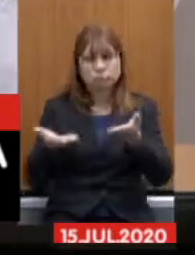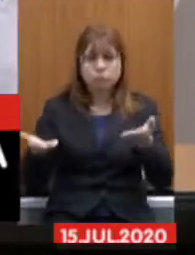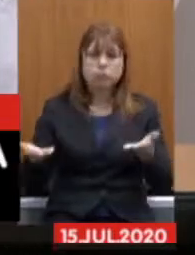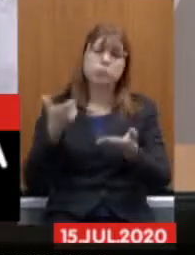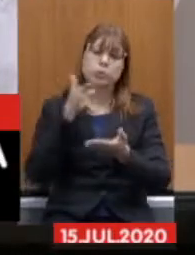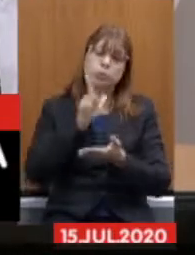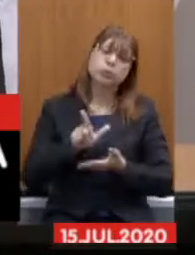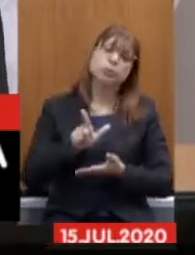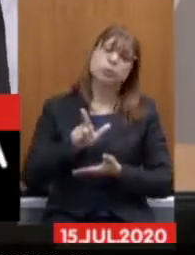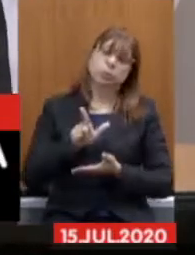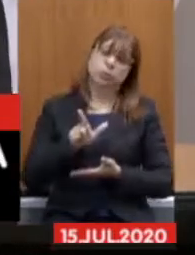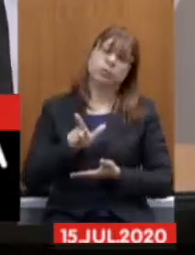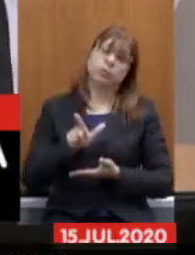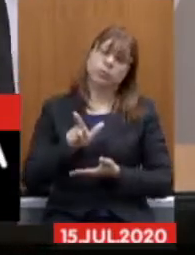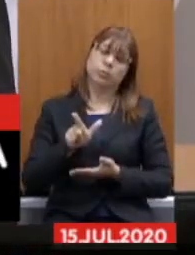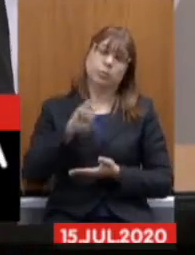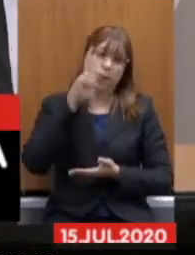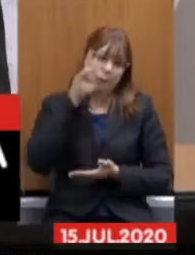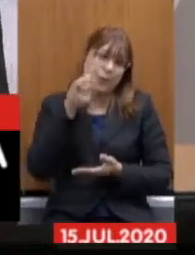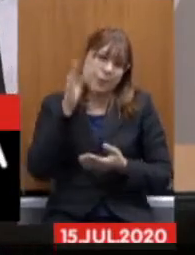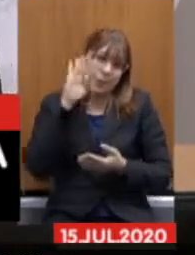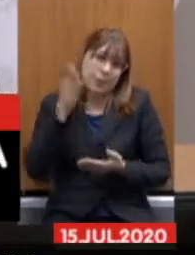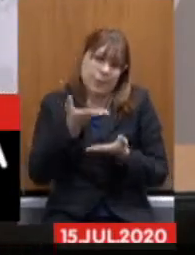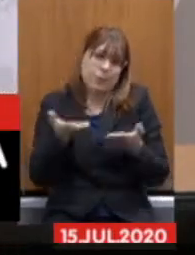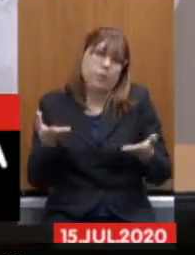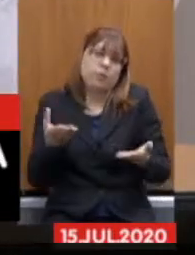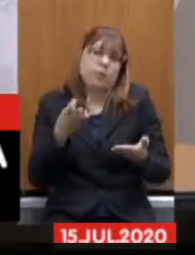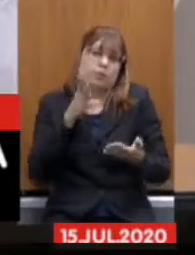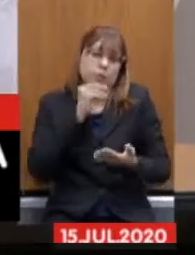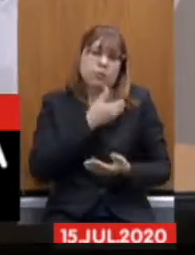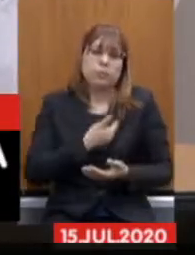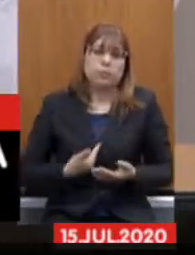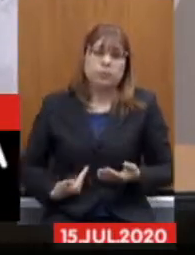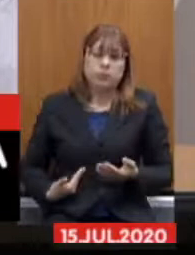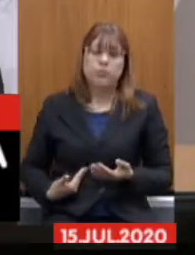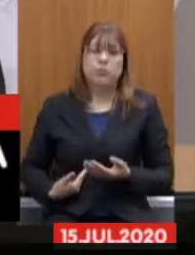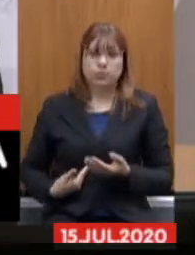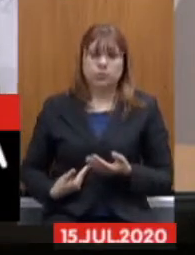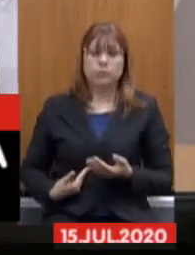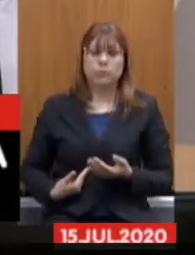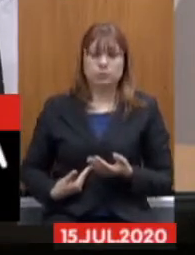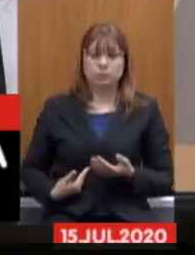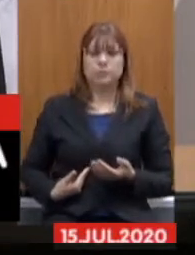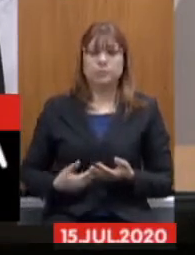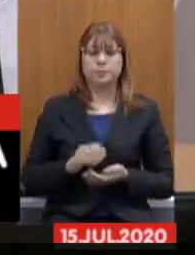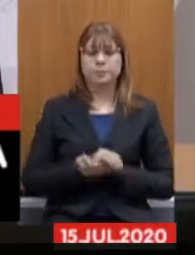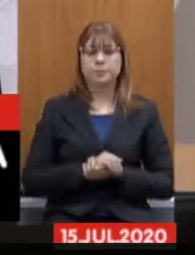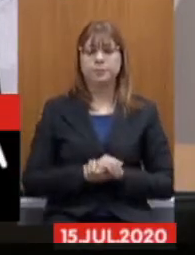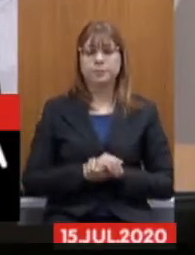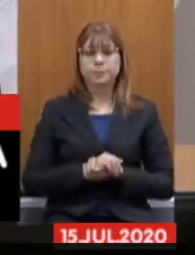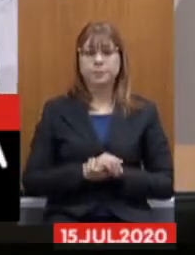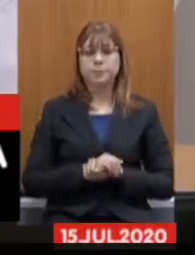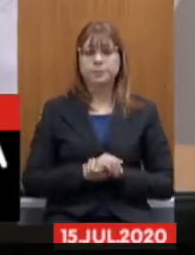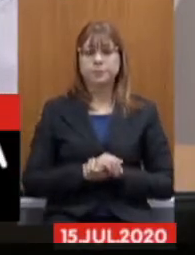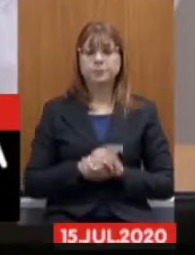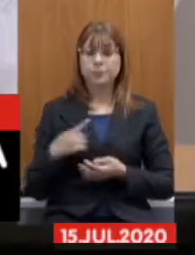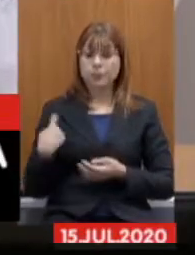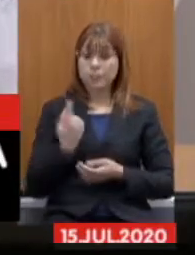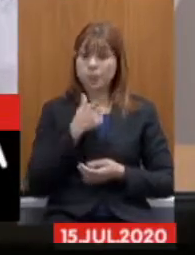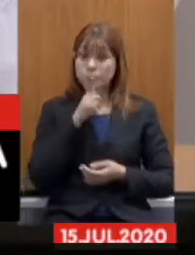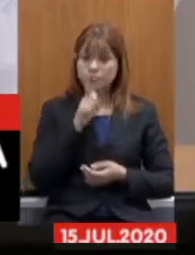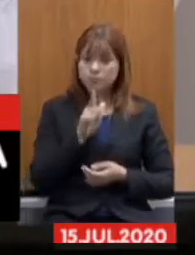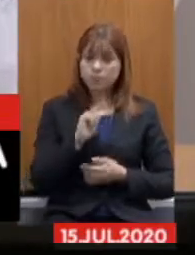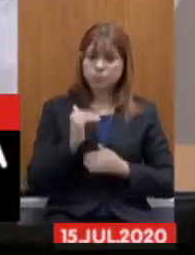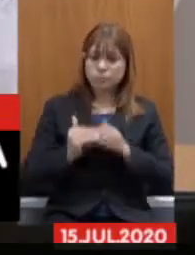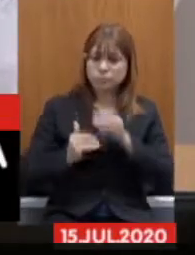né os mais interessados e envolvidos que são servidores as servidoras para que a gente